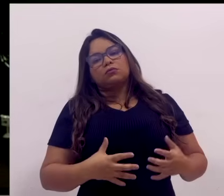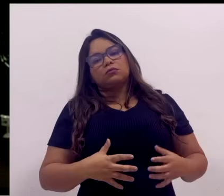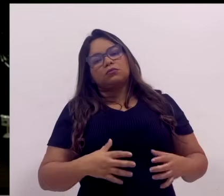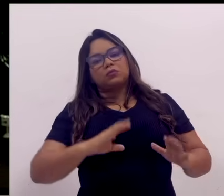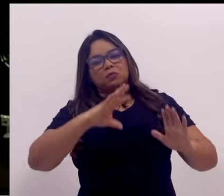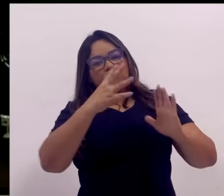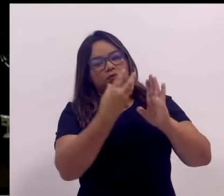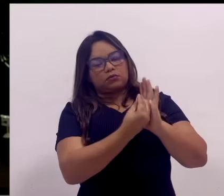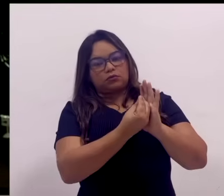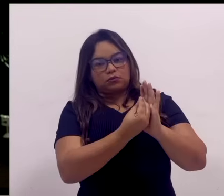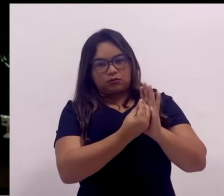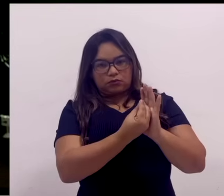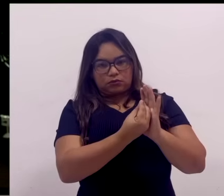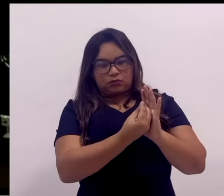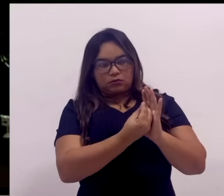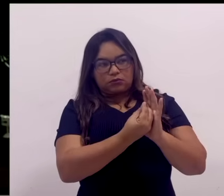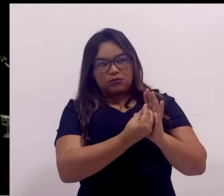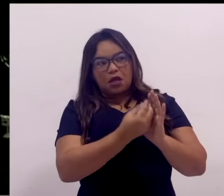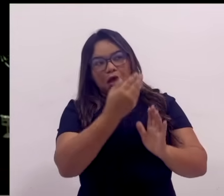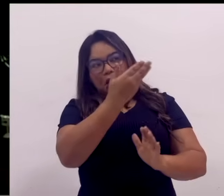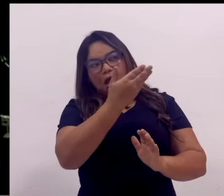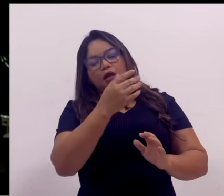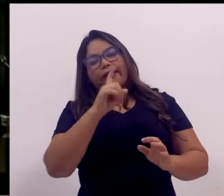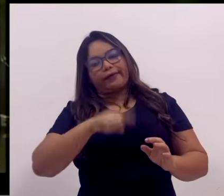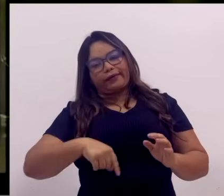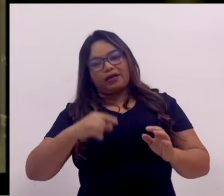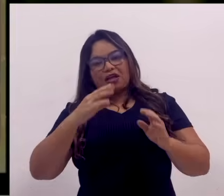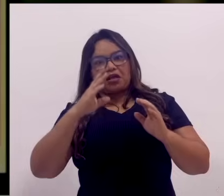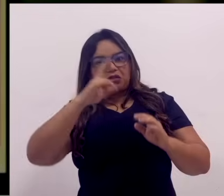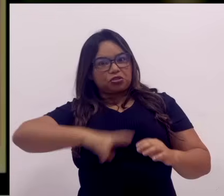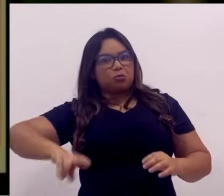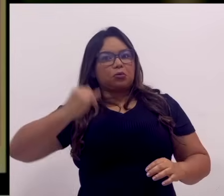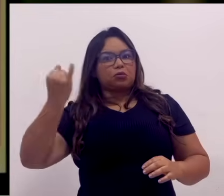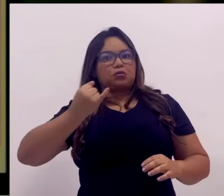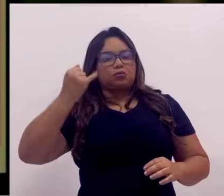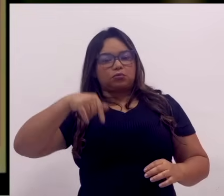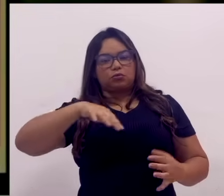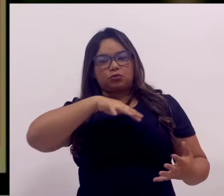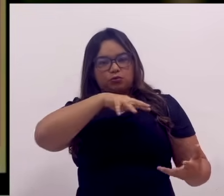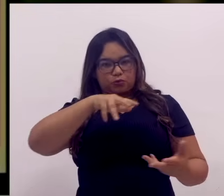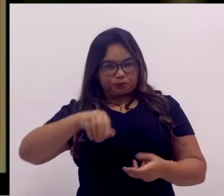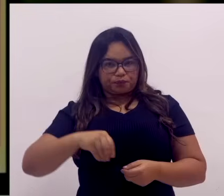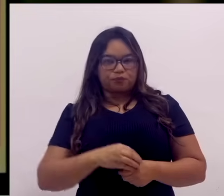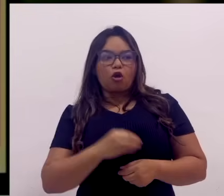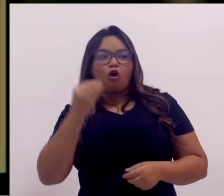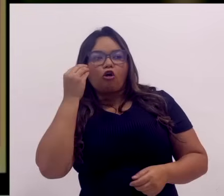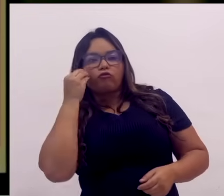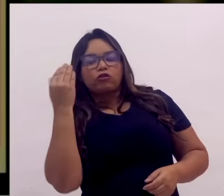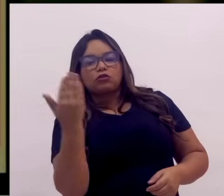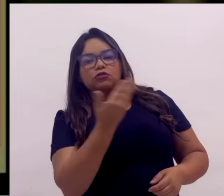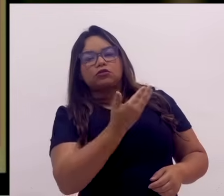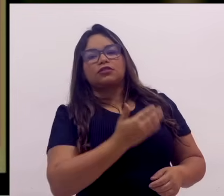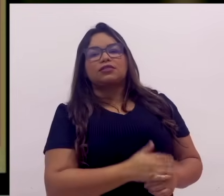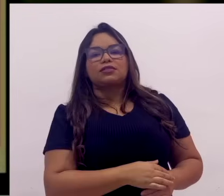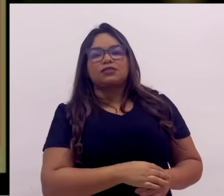religiões do mundo. Vamos tratar de alguns desses assuntos à medida que nós avançamos no livro de Apocalipse. Aqui está a Santa